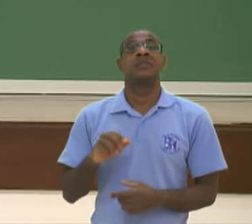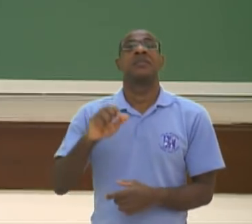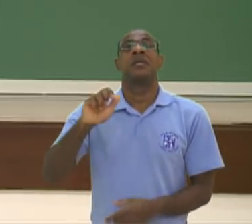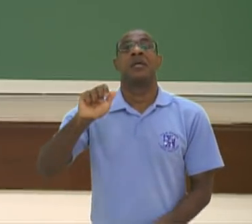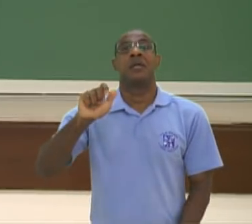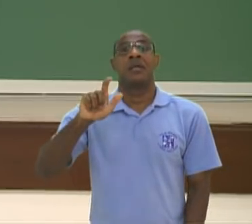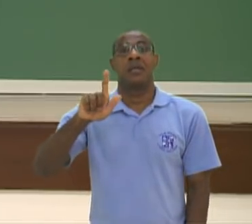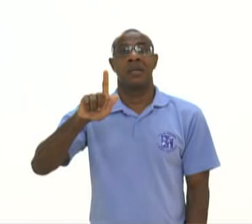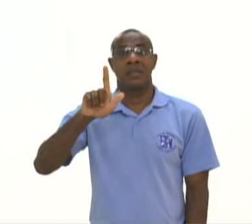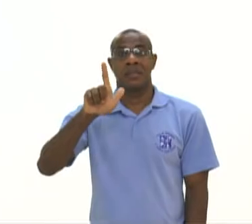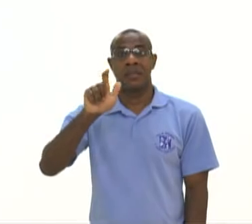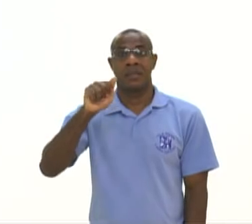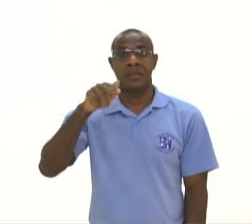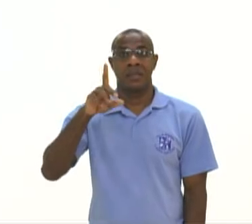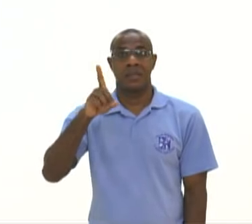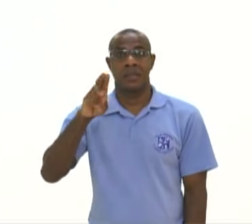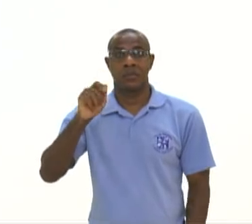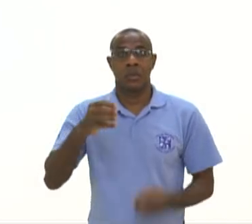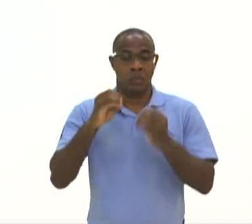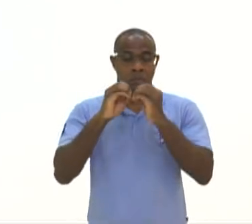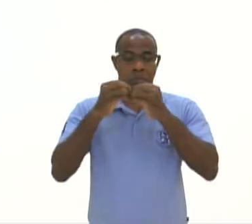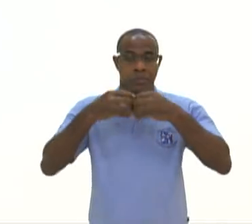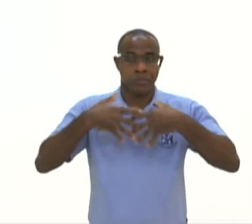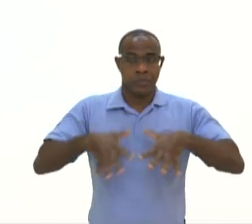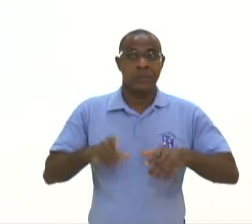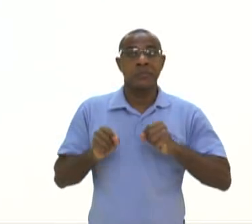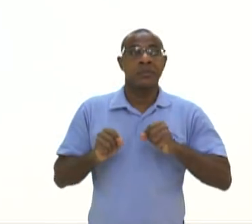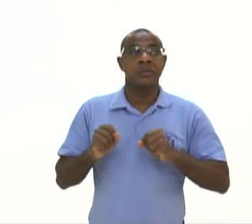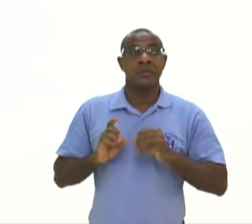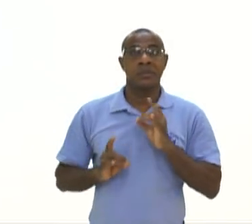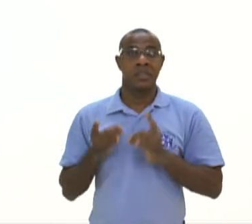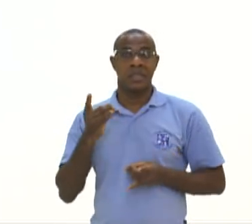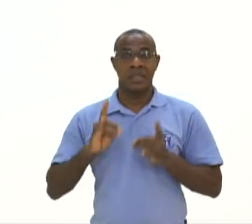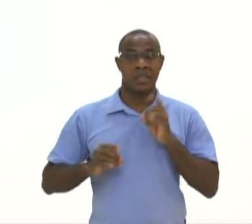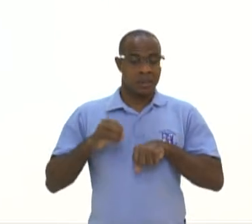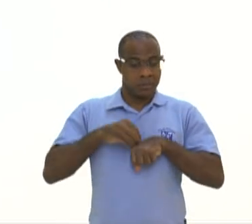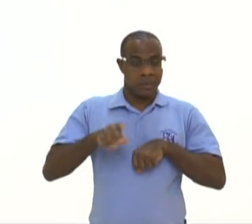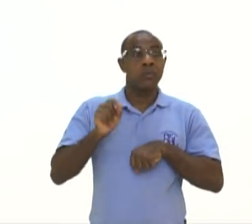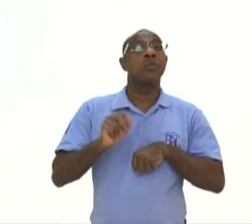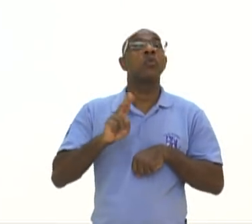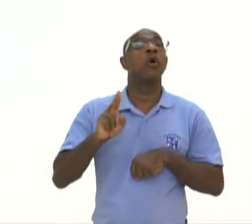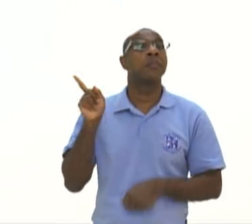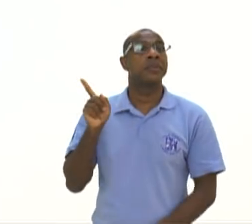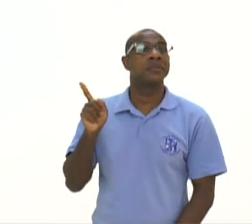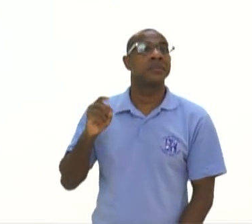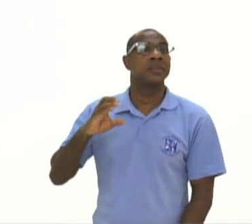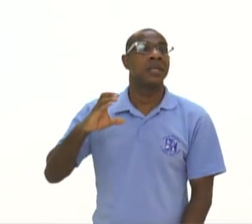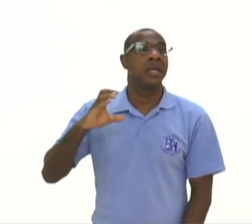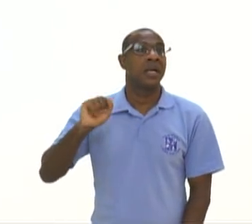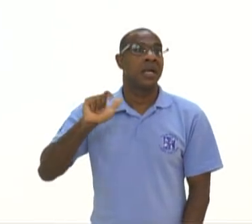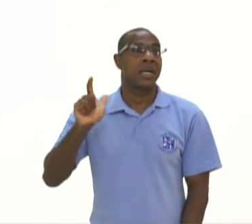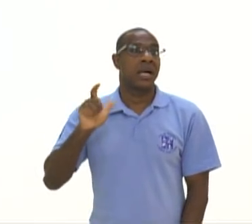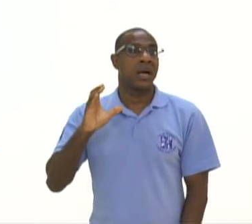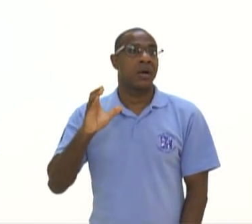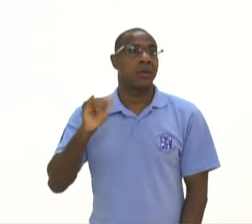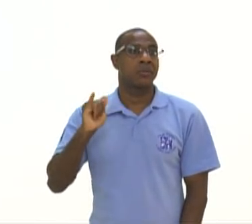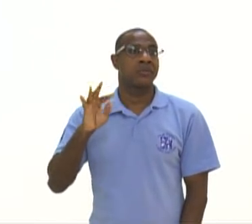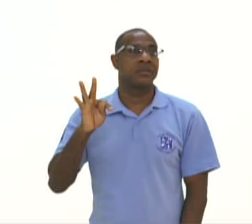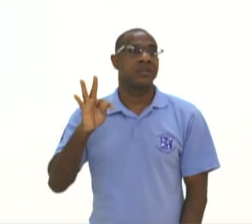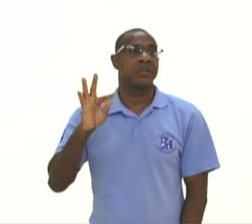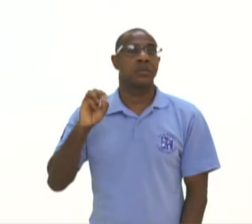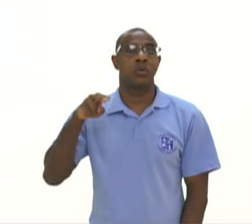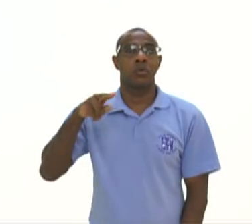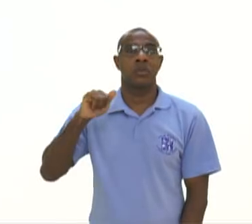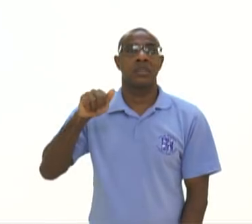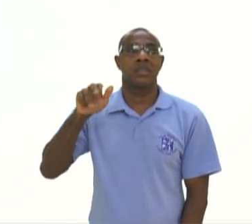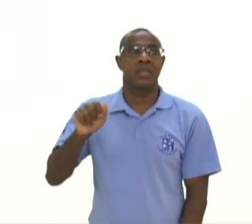tireoide, ela também libera um hormônio chamado calcitonina. Essa calcitonina, ela atua no controle